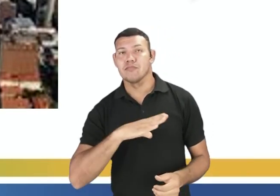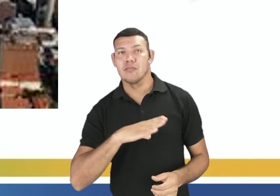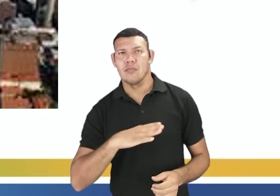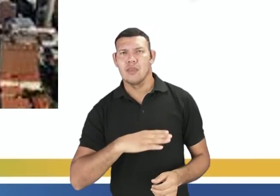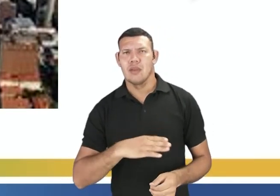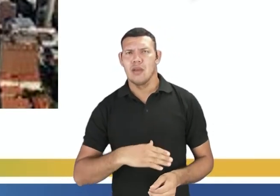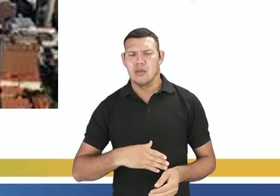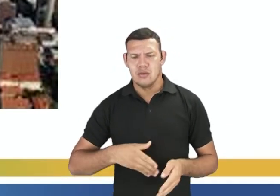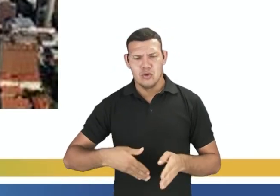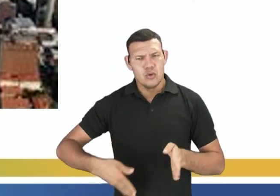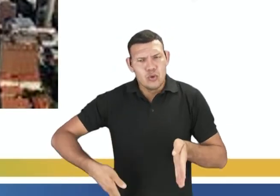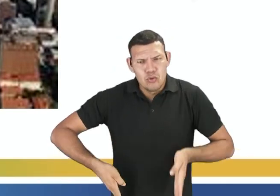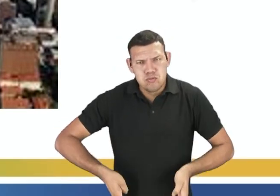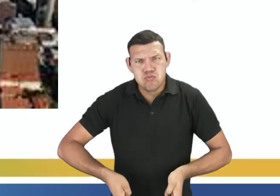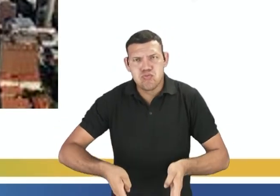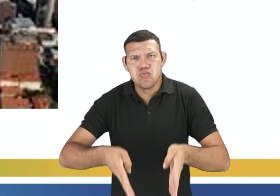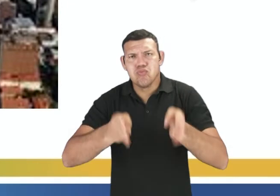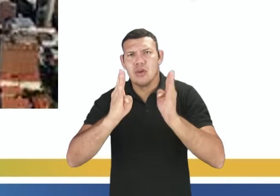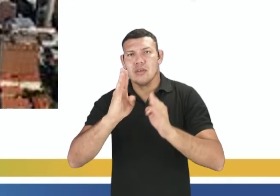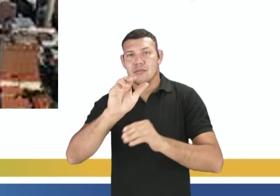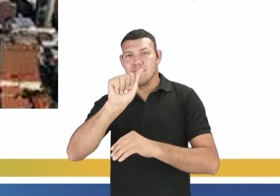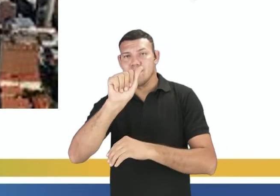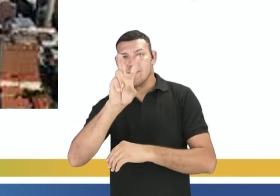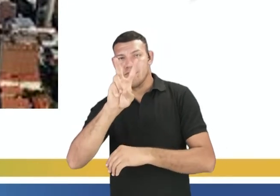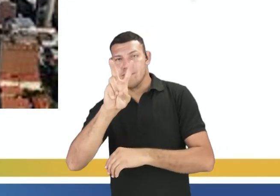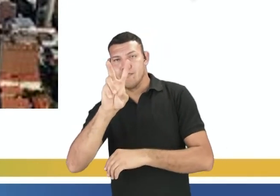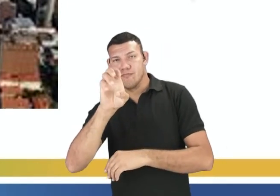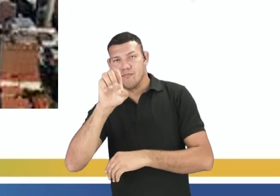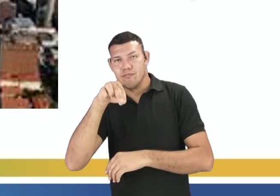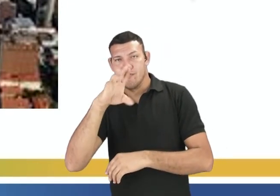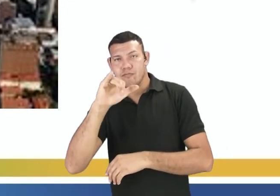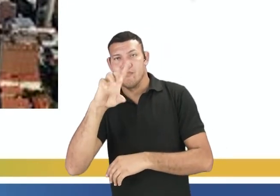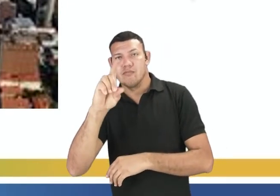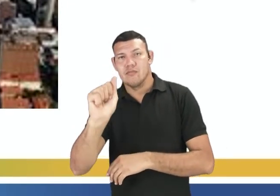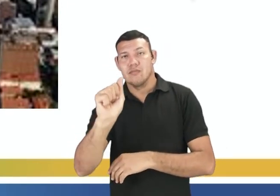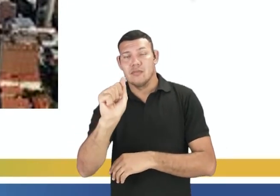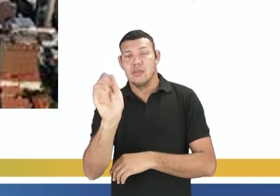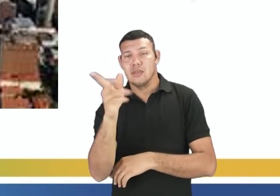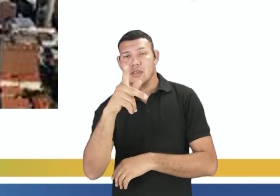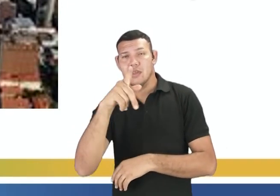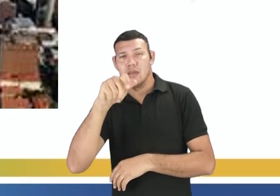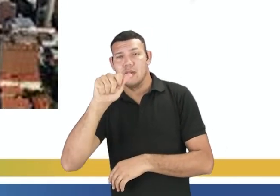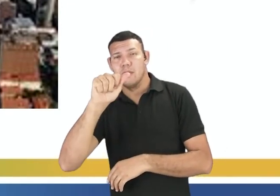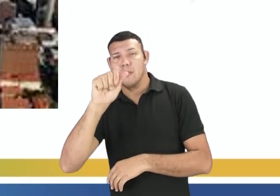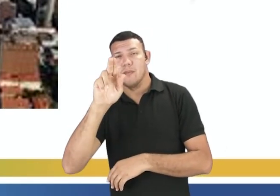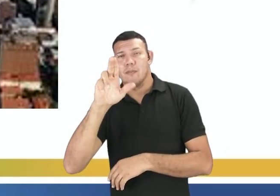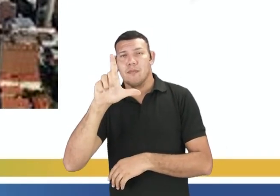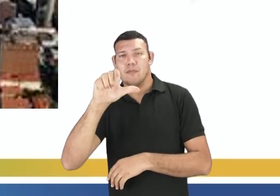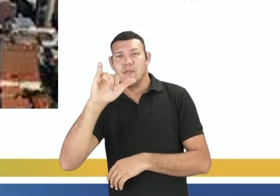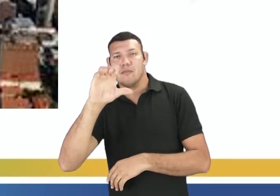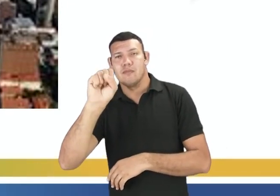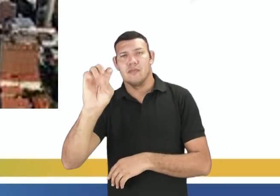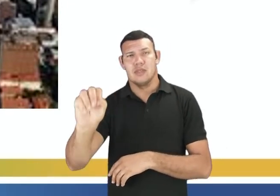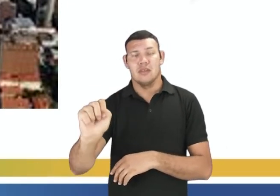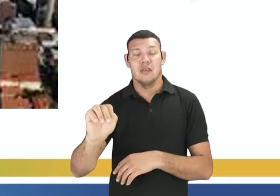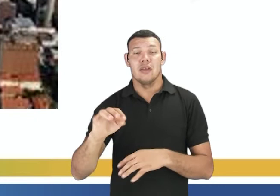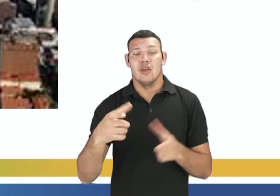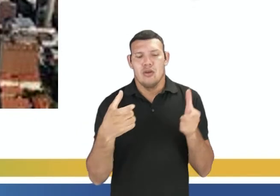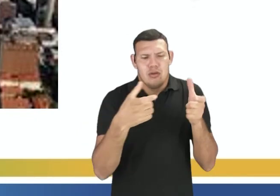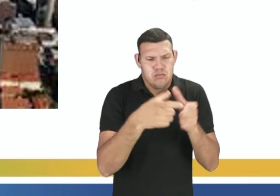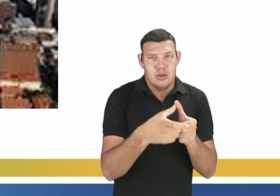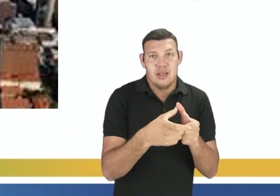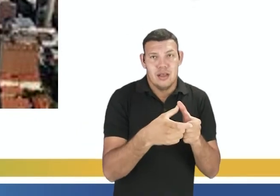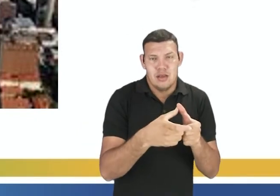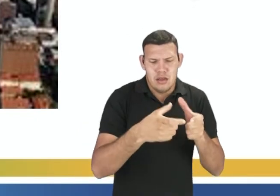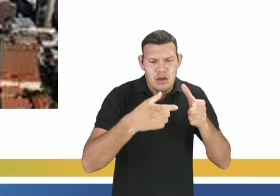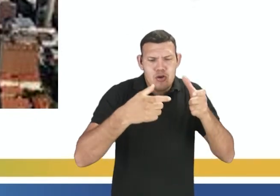Avenida Paulista, que é a cidade de São Paulo, né? Antes ela era uma cidade pequena, né, passou a se tornar uma cidade média até se tornar uma grande